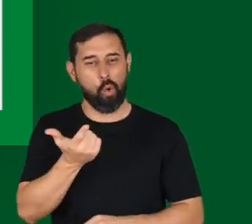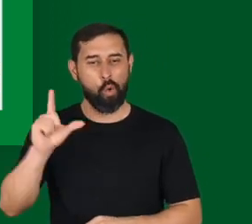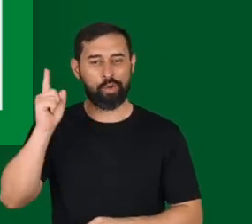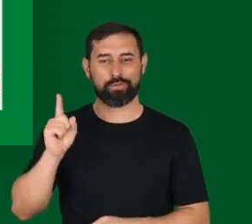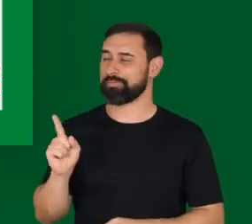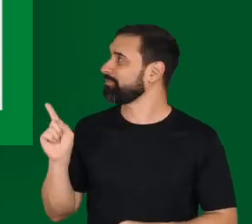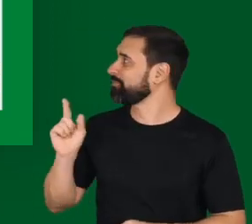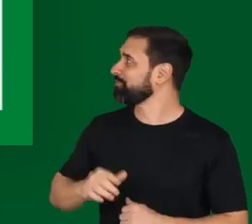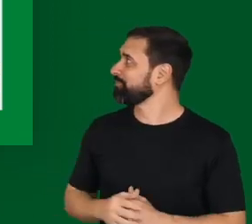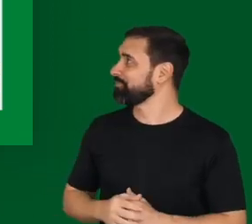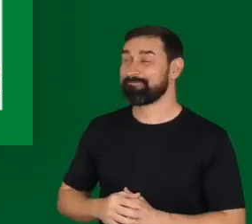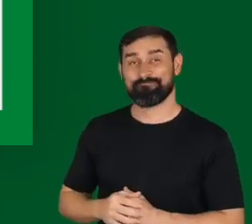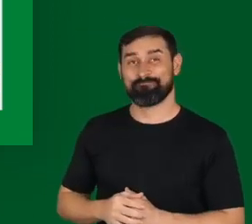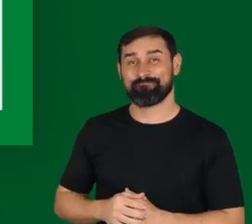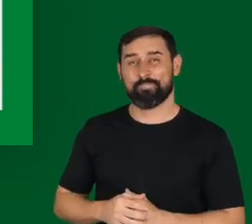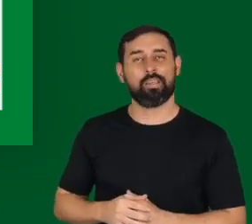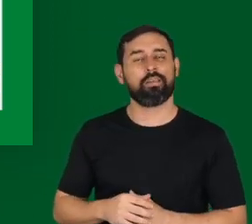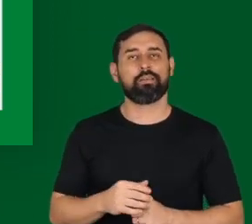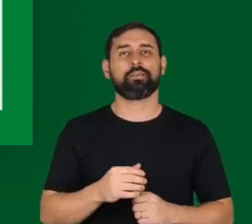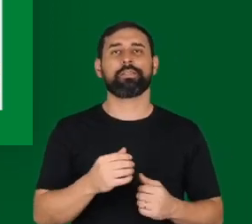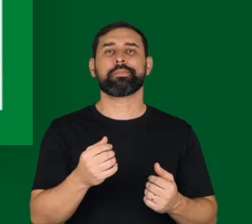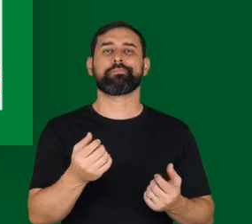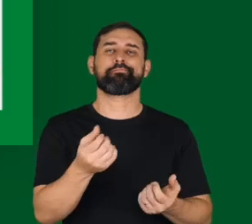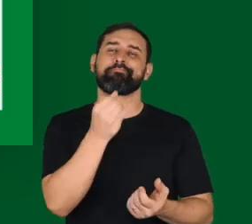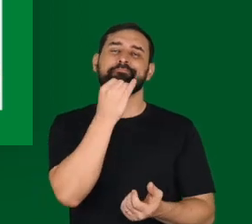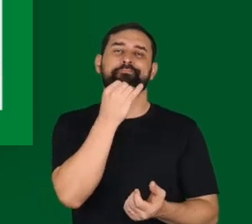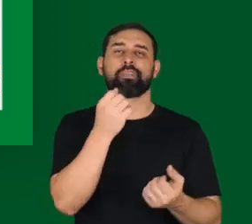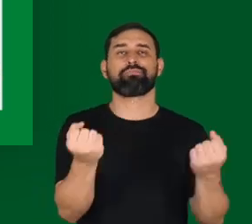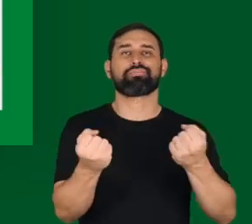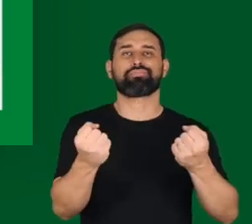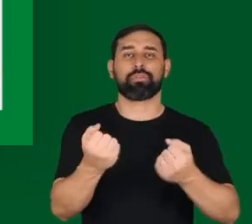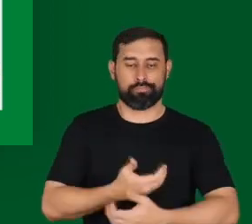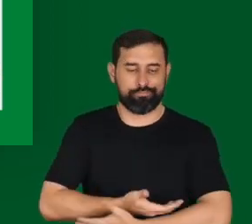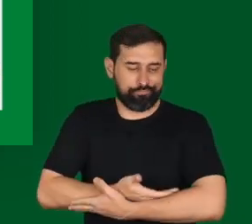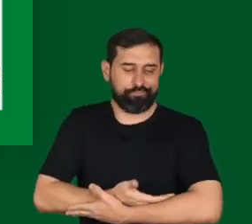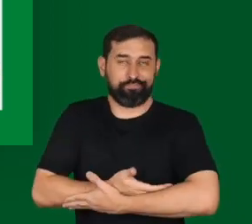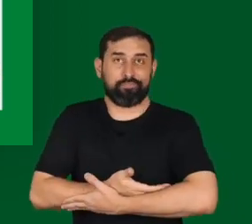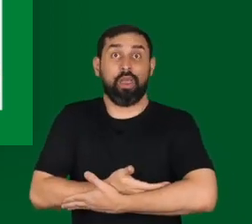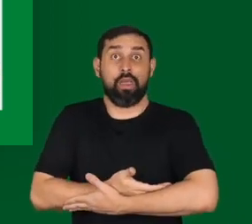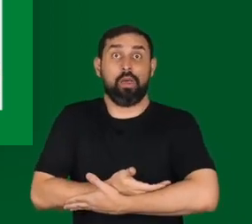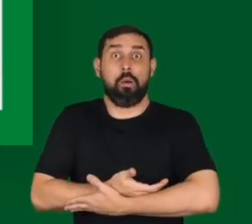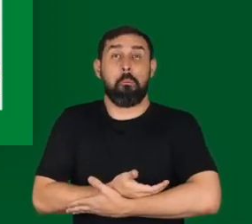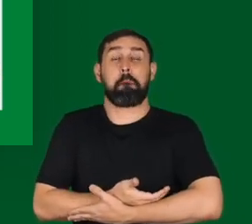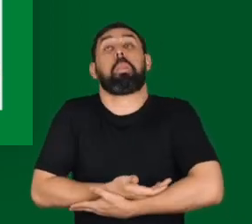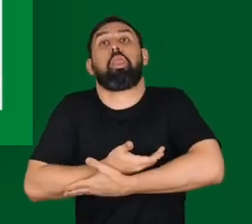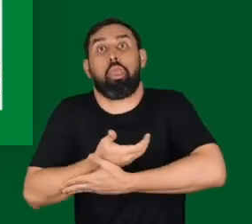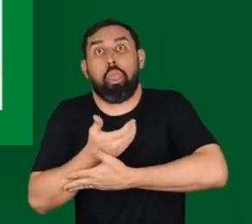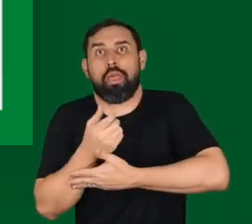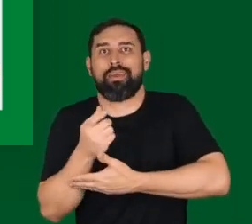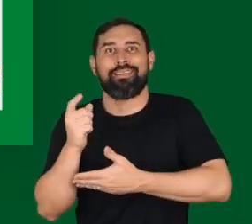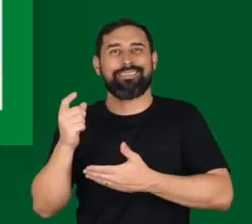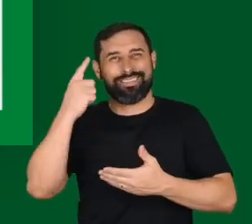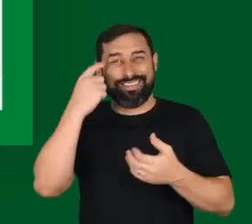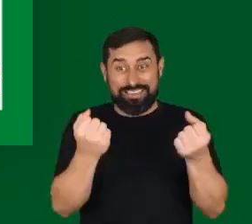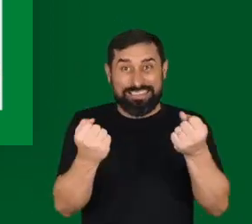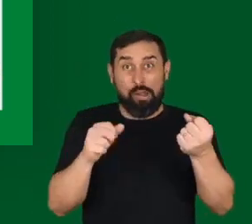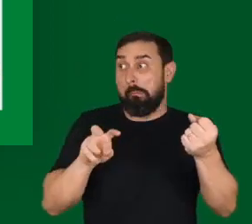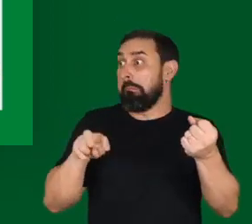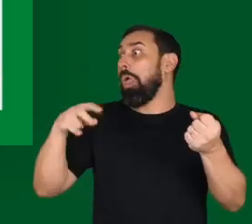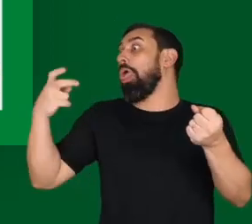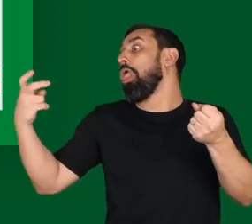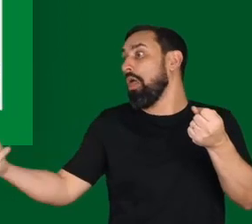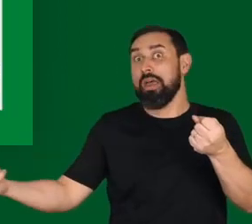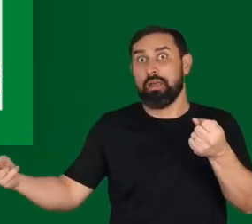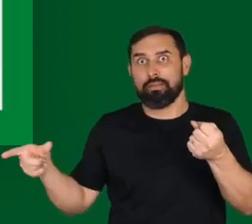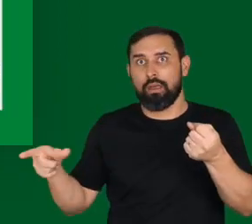suspeitar. Quando eu tenho ejeção do veículo, então, principalmente é aquela criança que estava no colo dos pais, né, e foi ejetada para fora